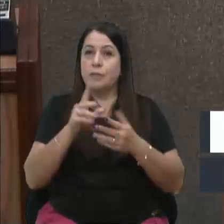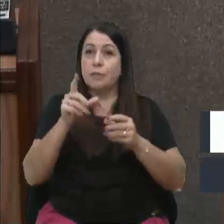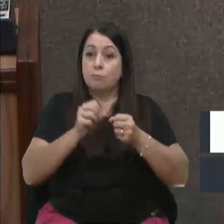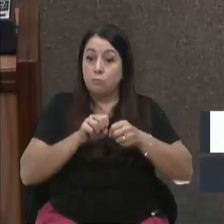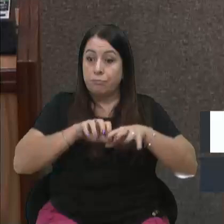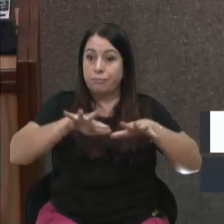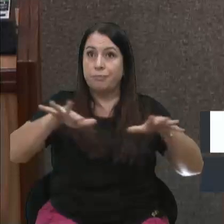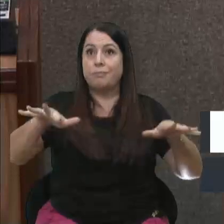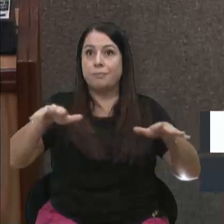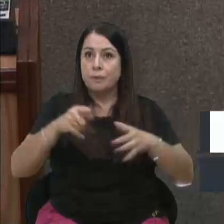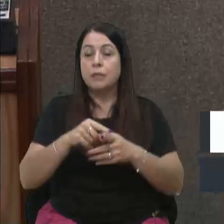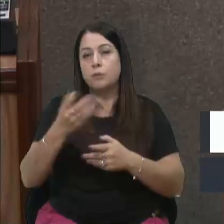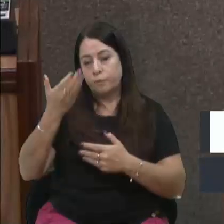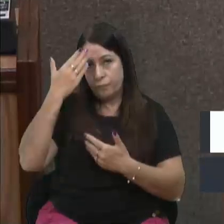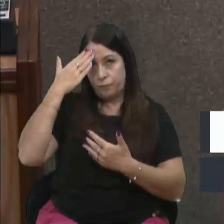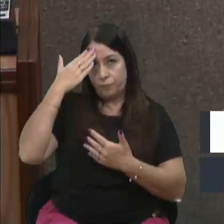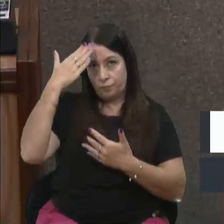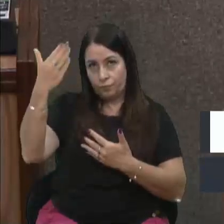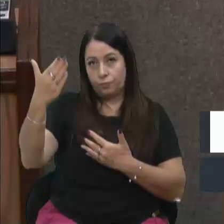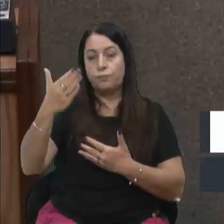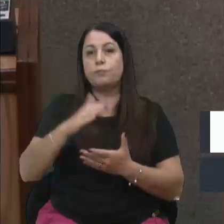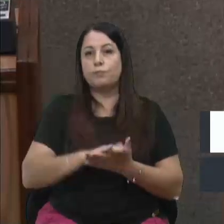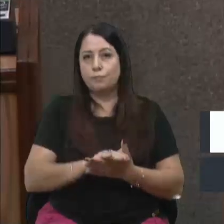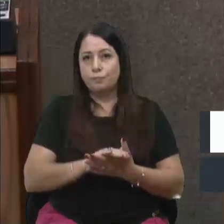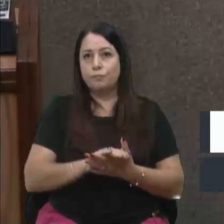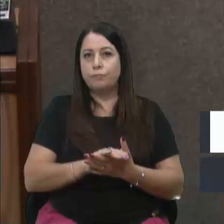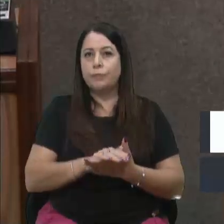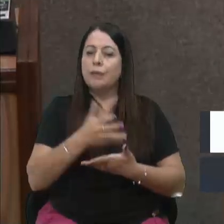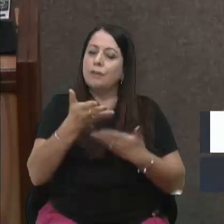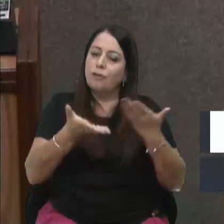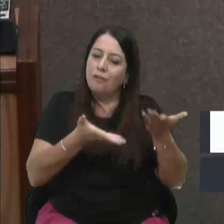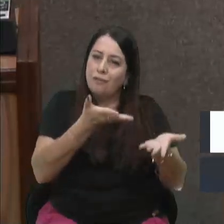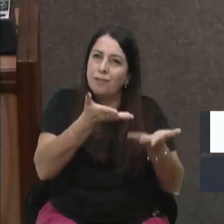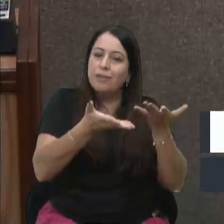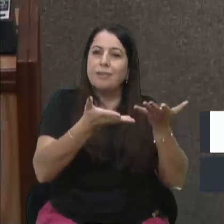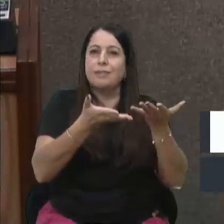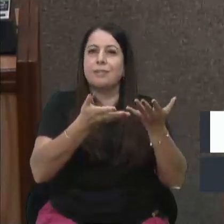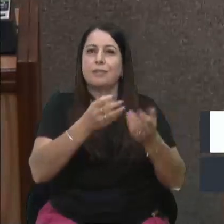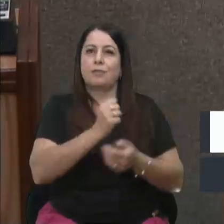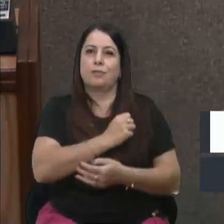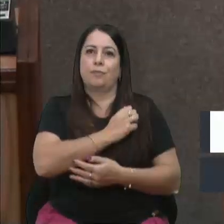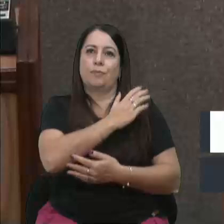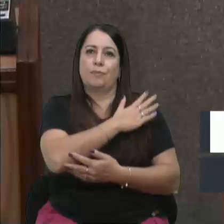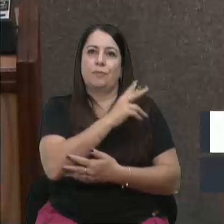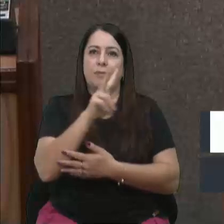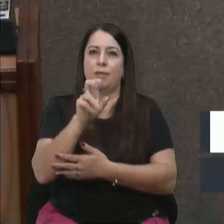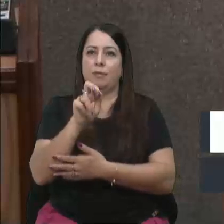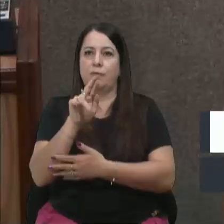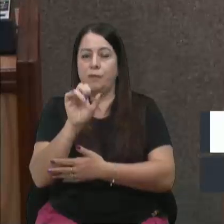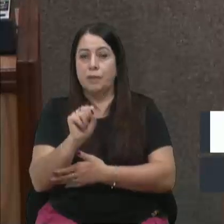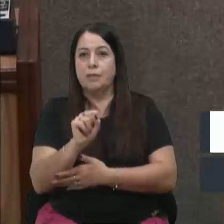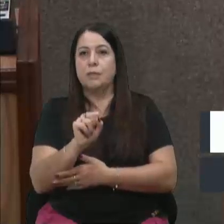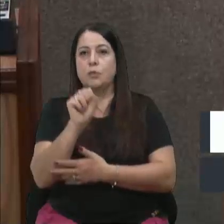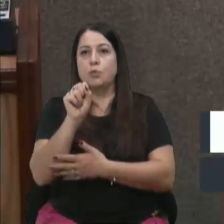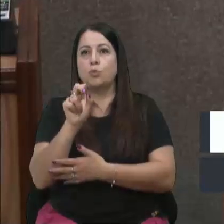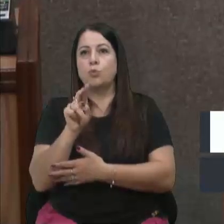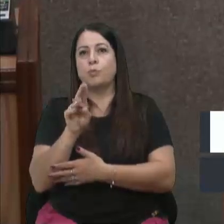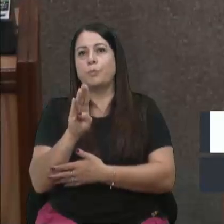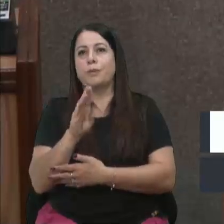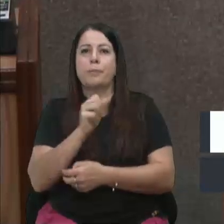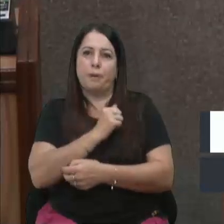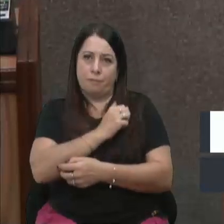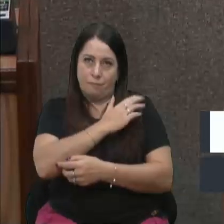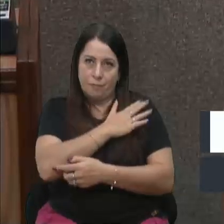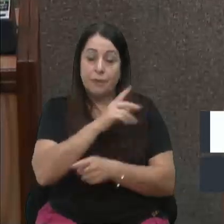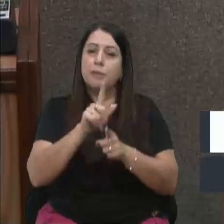expansão. Então, eu quero agradecer demais, né, a receptividade do tenente-coronel Vargas, do subcomandante que lá nos